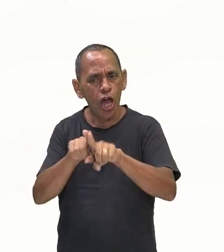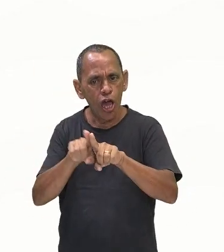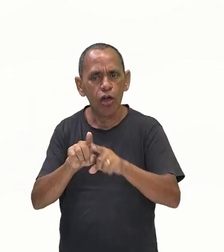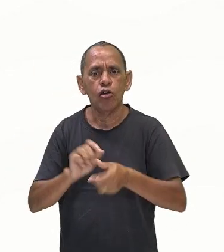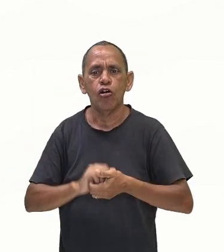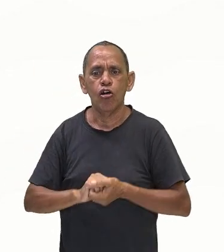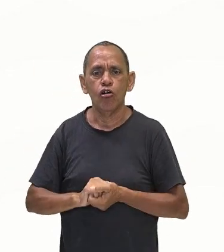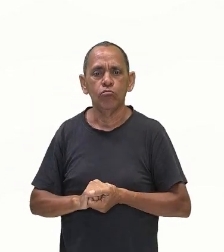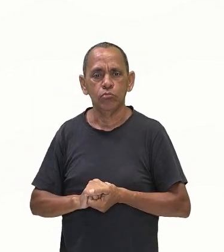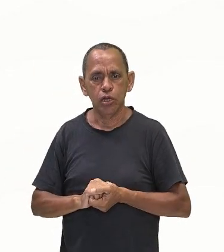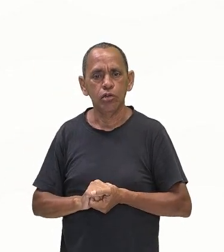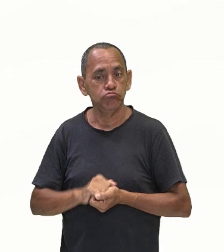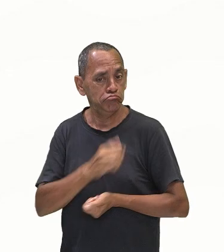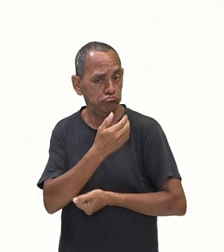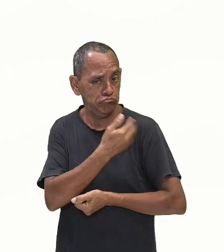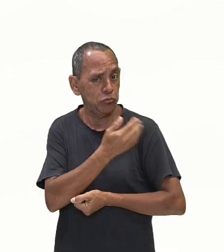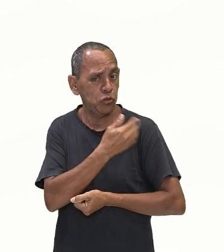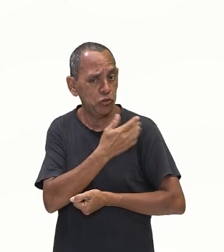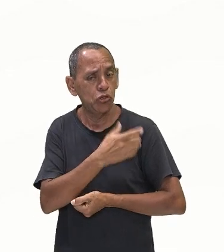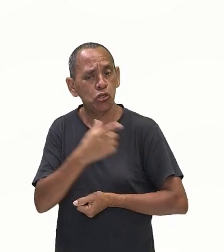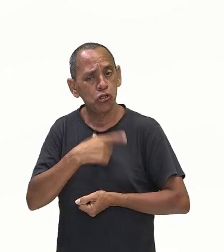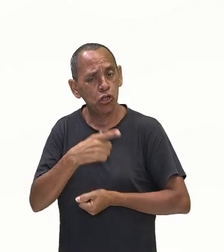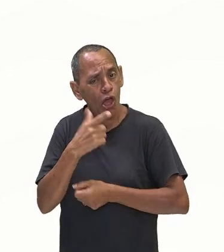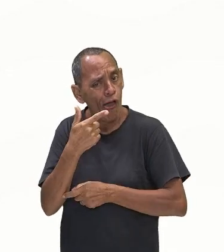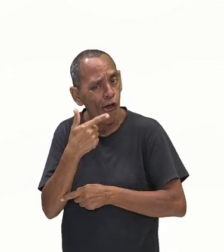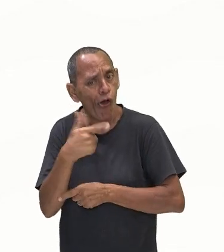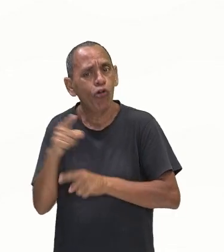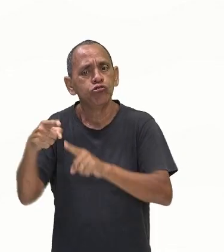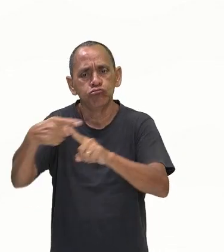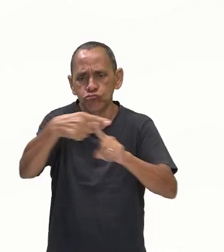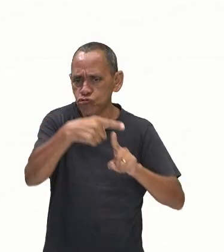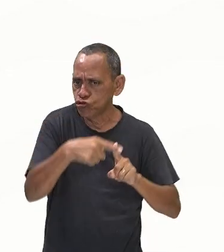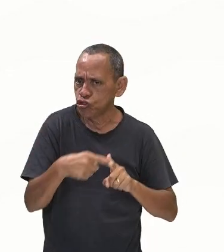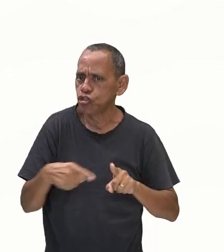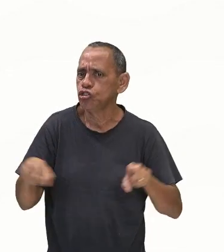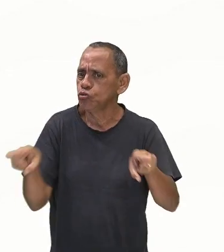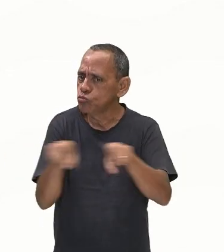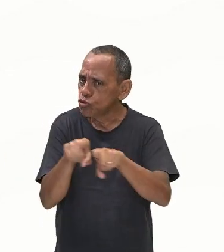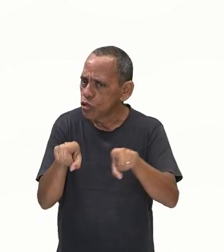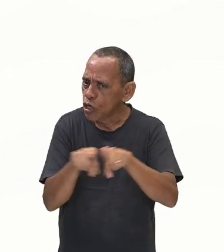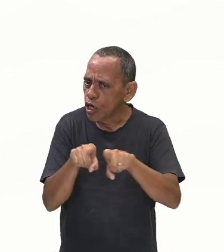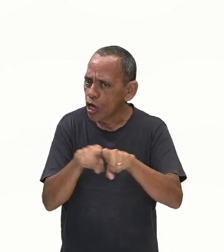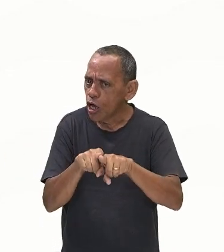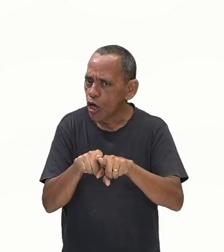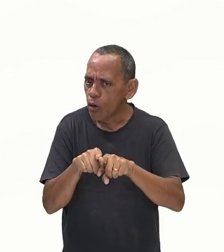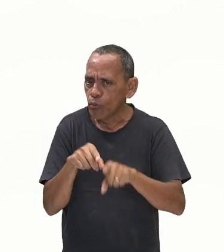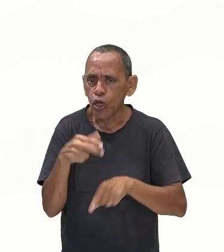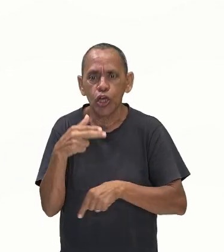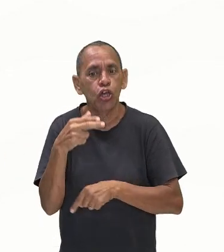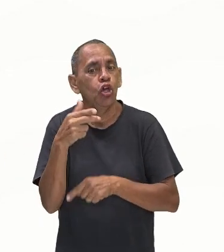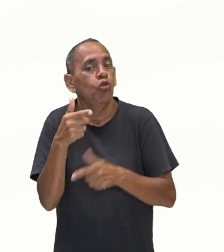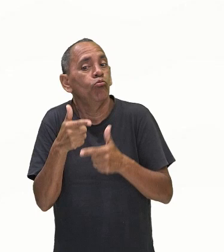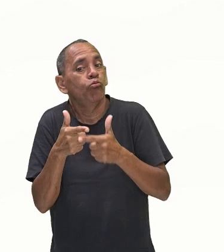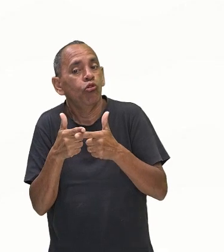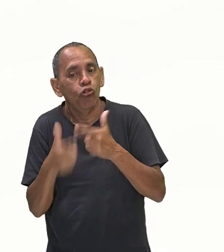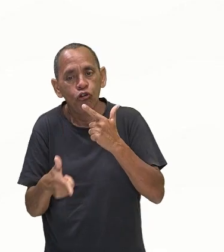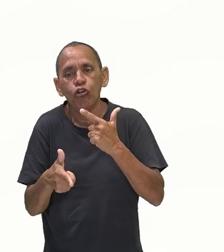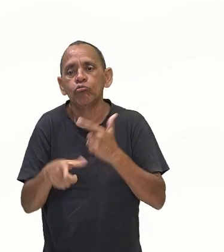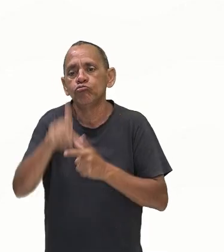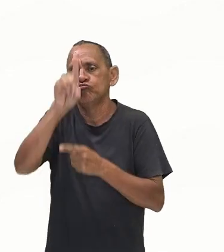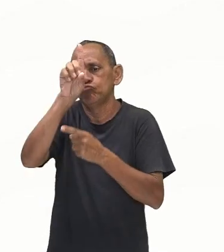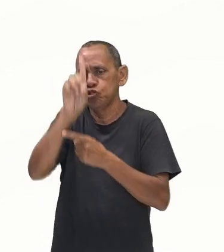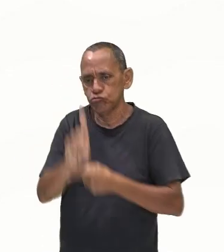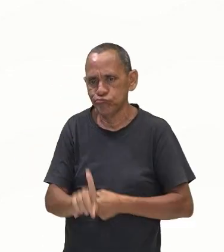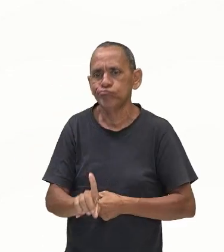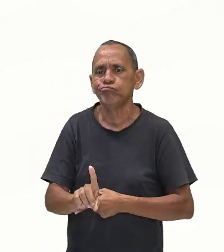dessa questão do preconceito, nós temos outro fator que também não permite aí o direito ser cumprido, que é o que,